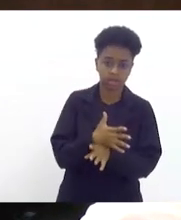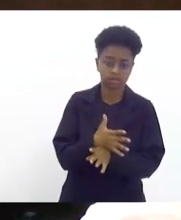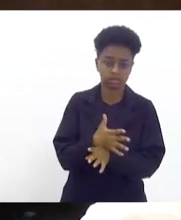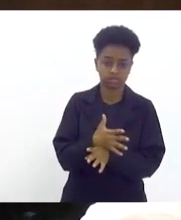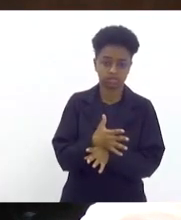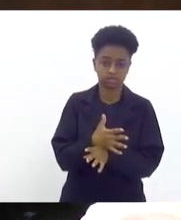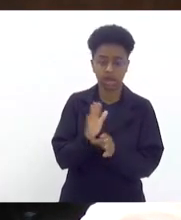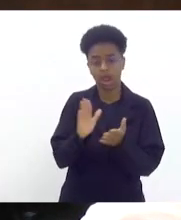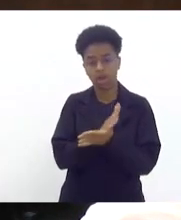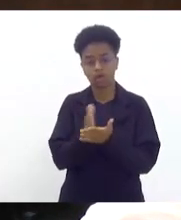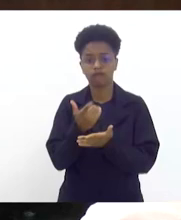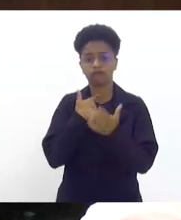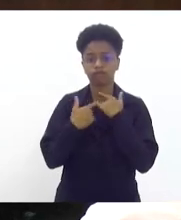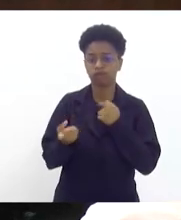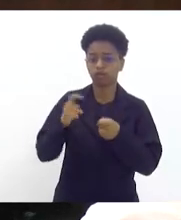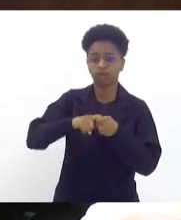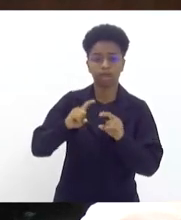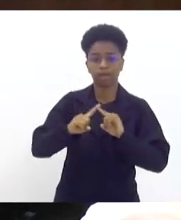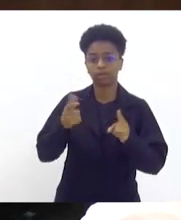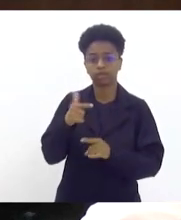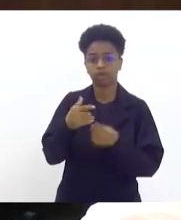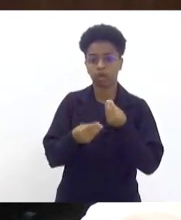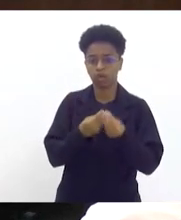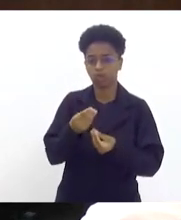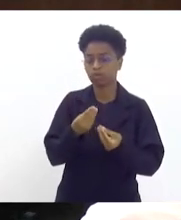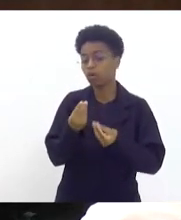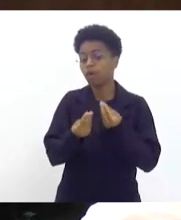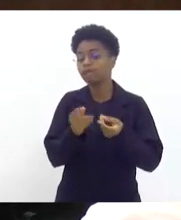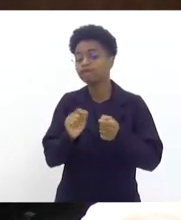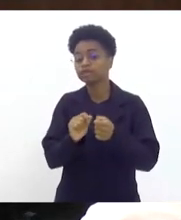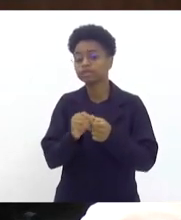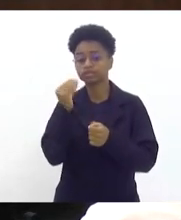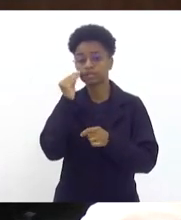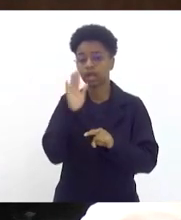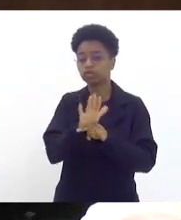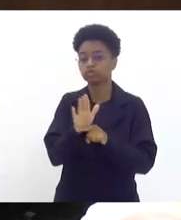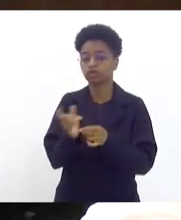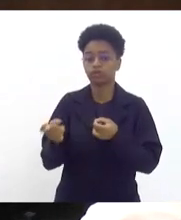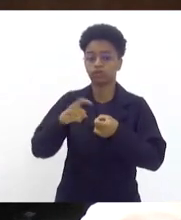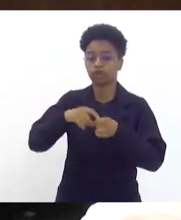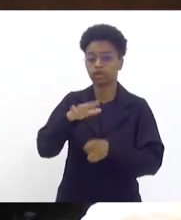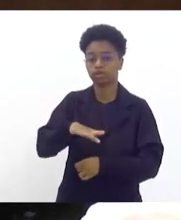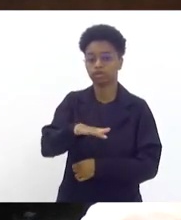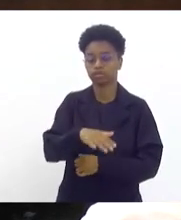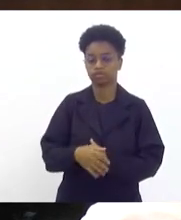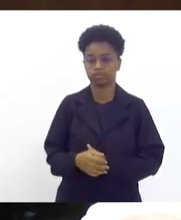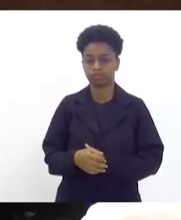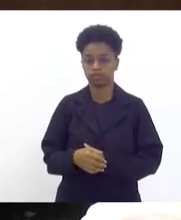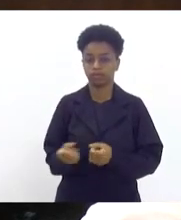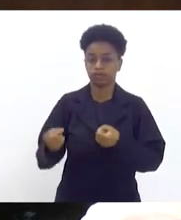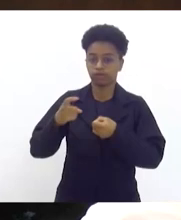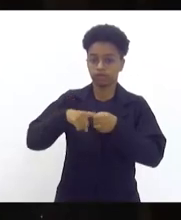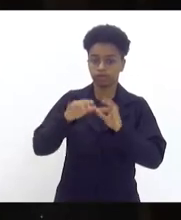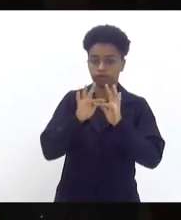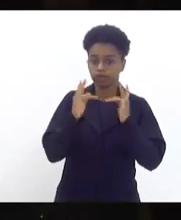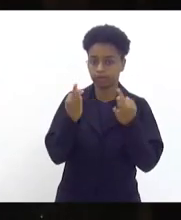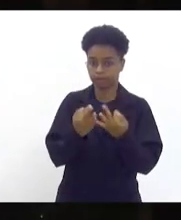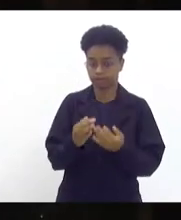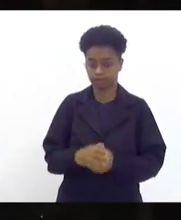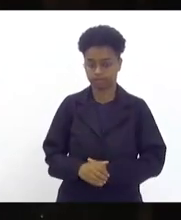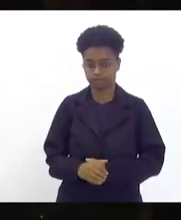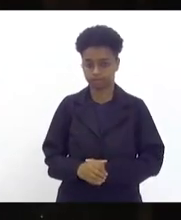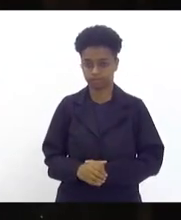muitos querem voltar não tem como como é que nós vamos fazer para ajudar para retornar para sua área para sua família